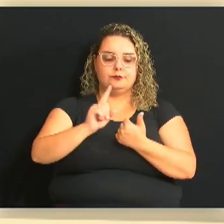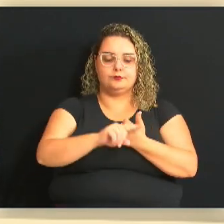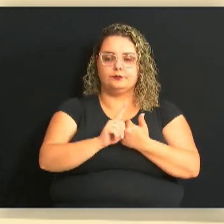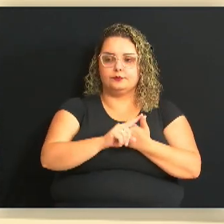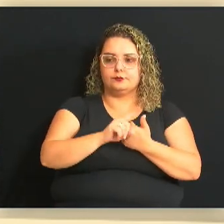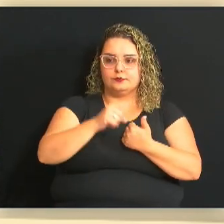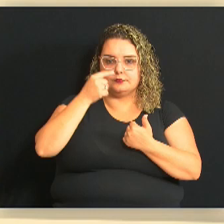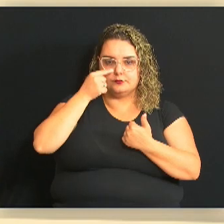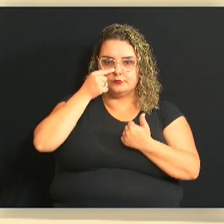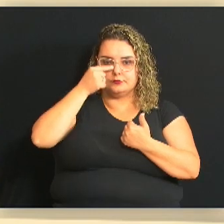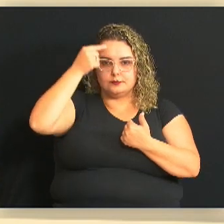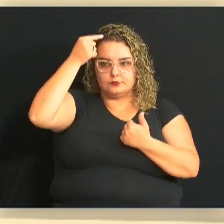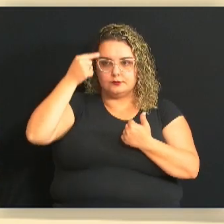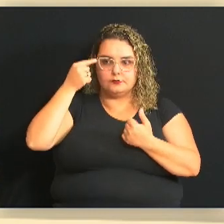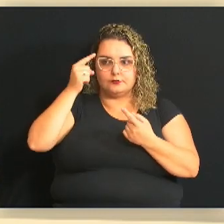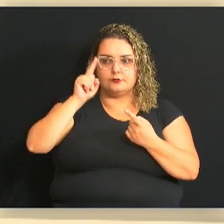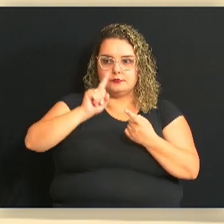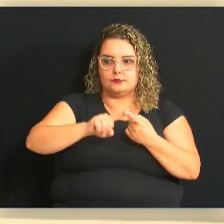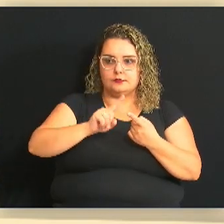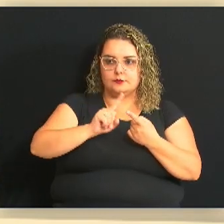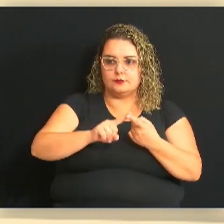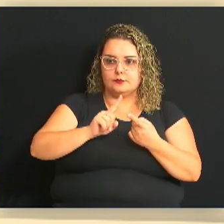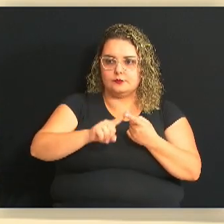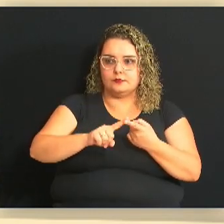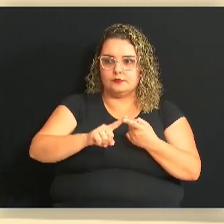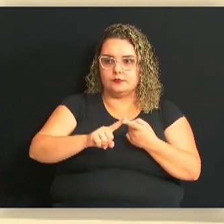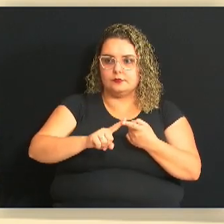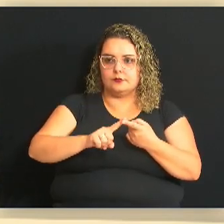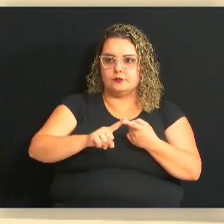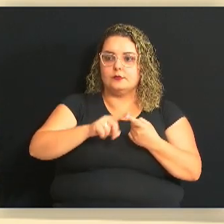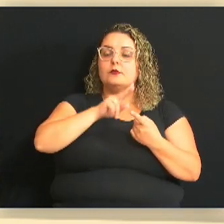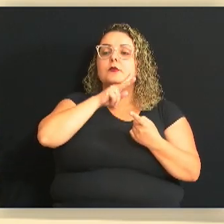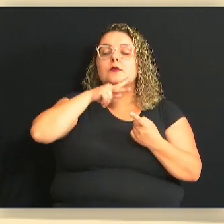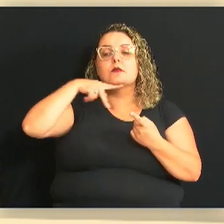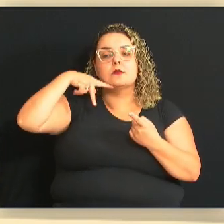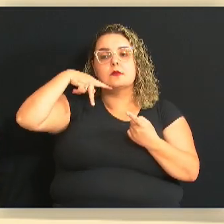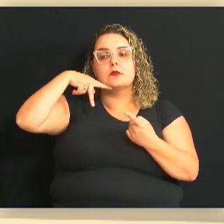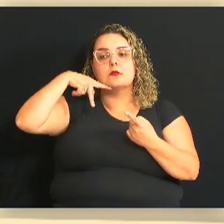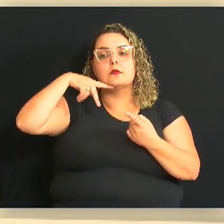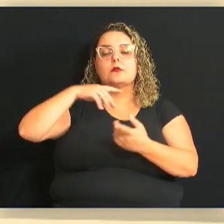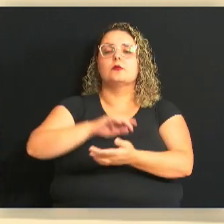vereadora Paola Miguel e o vereador Permínio Monteiro,